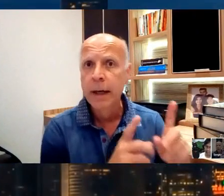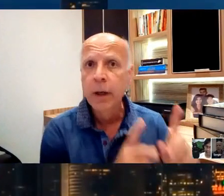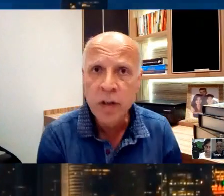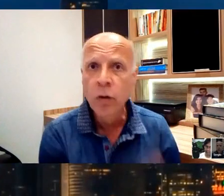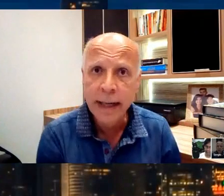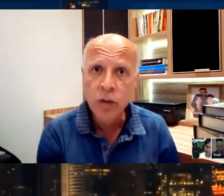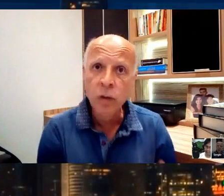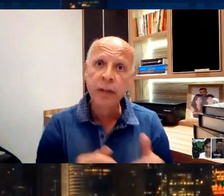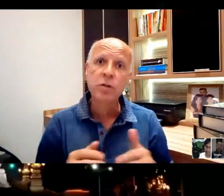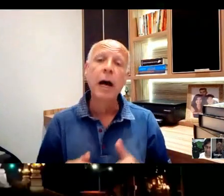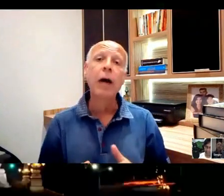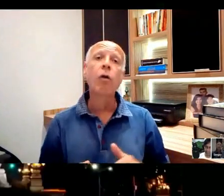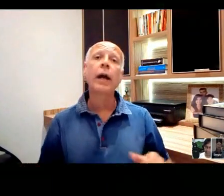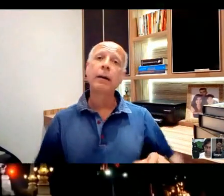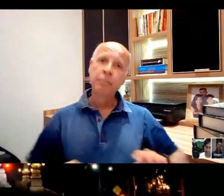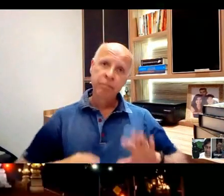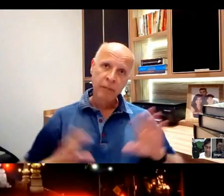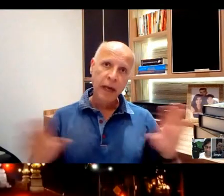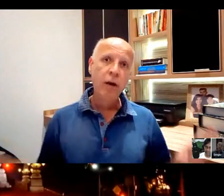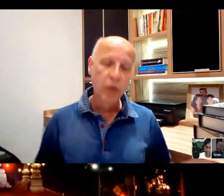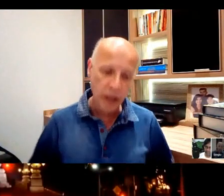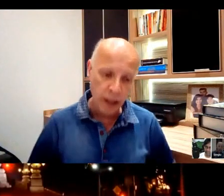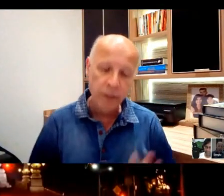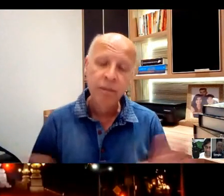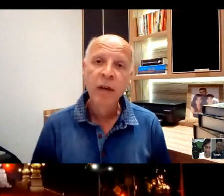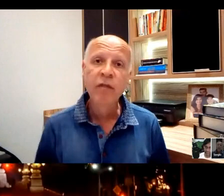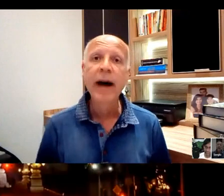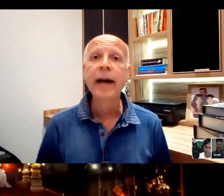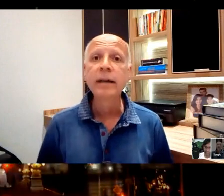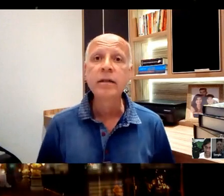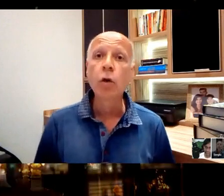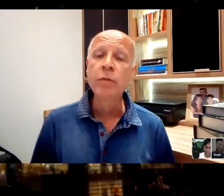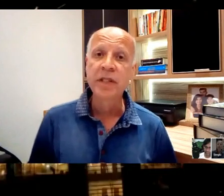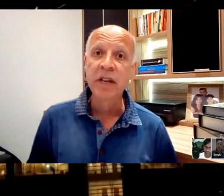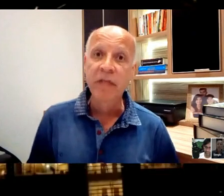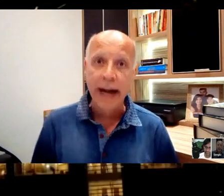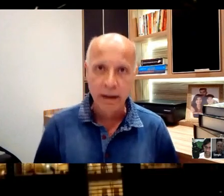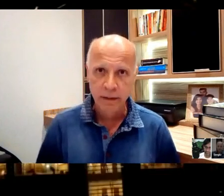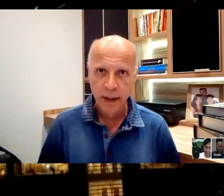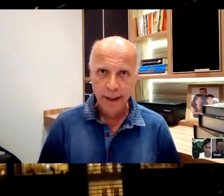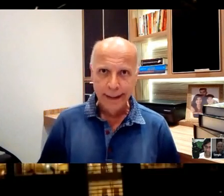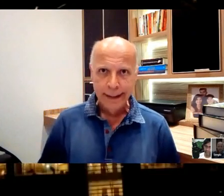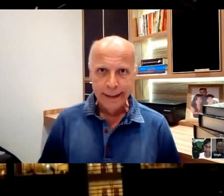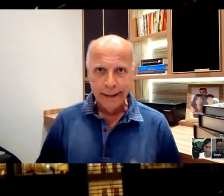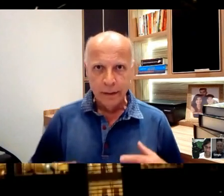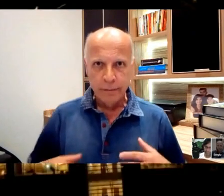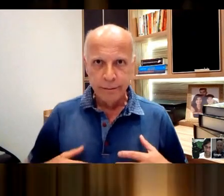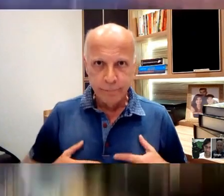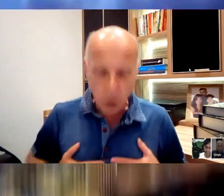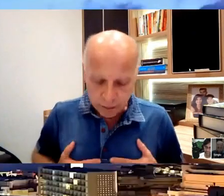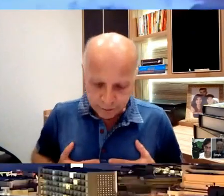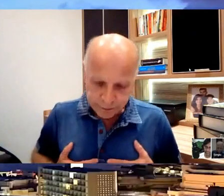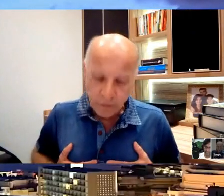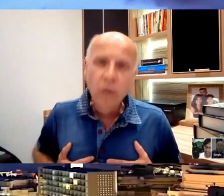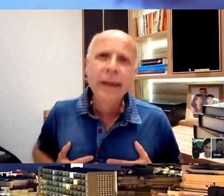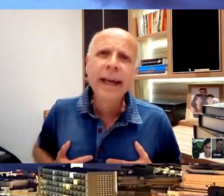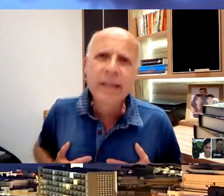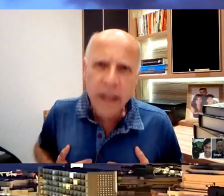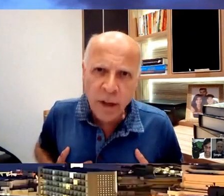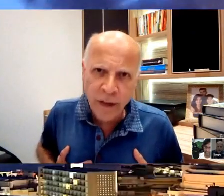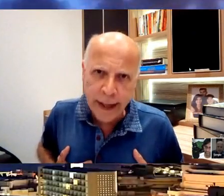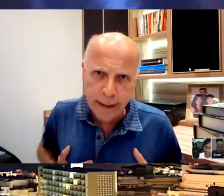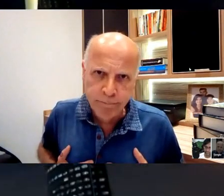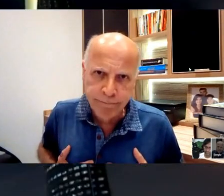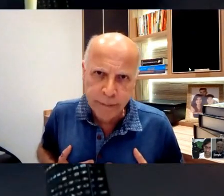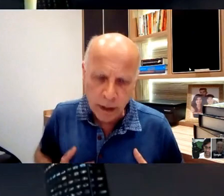nos Estados Unidos, agora é o que vai se observar. Bom, o que